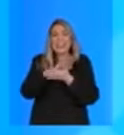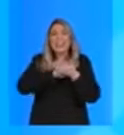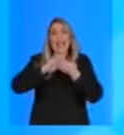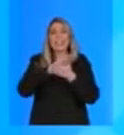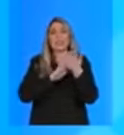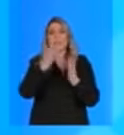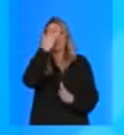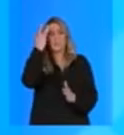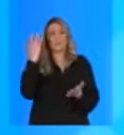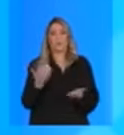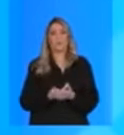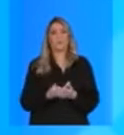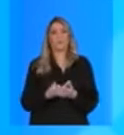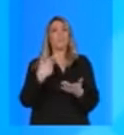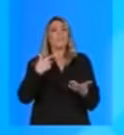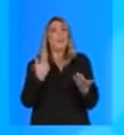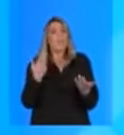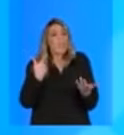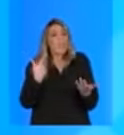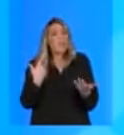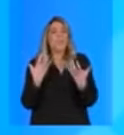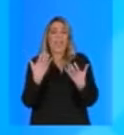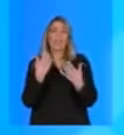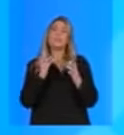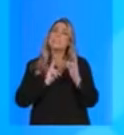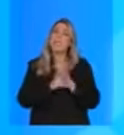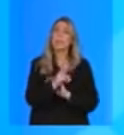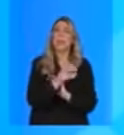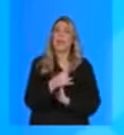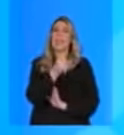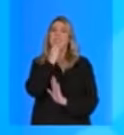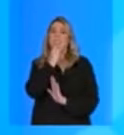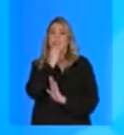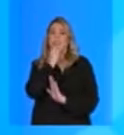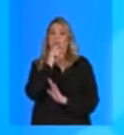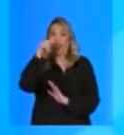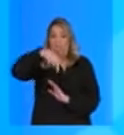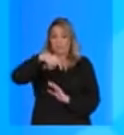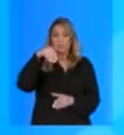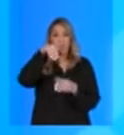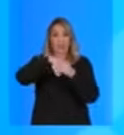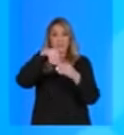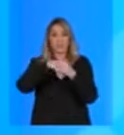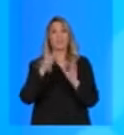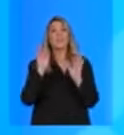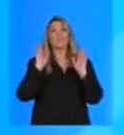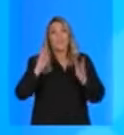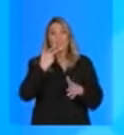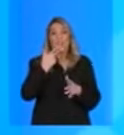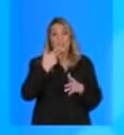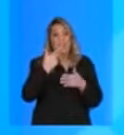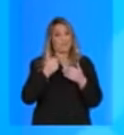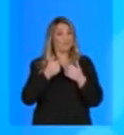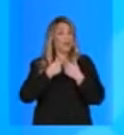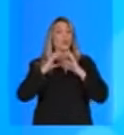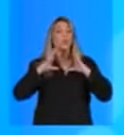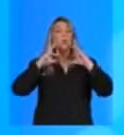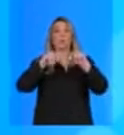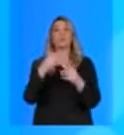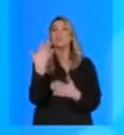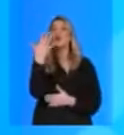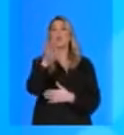eu procuro dar o exemplo índio e nessas eleições carioca já falei publicamente não quero R 1 de doação de